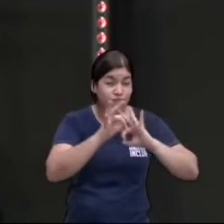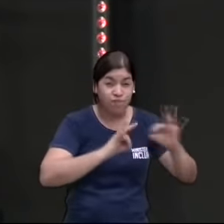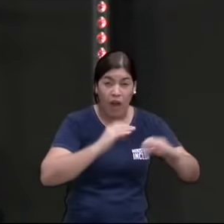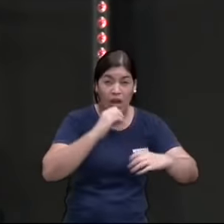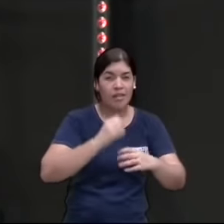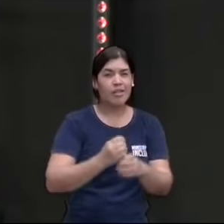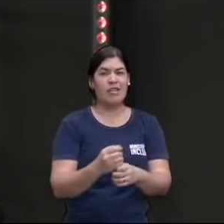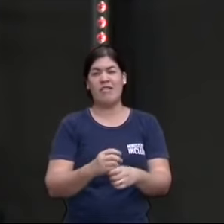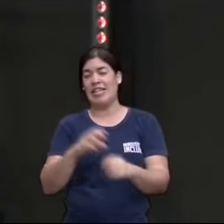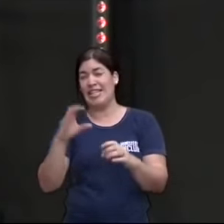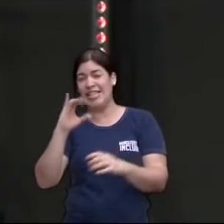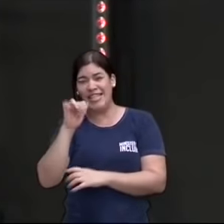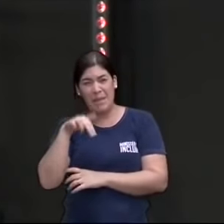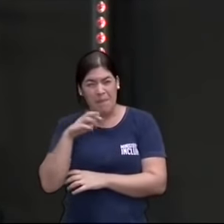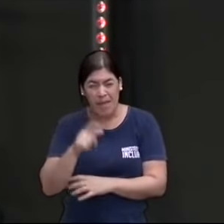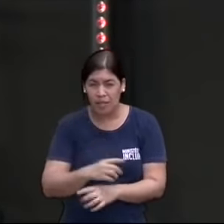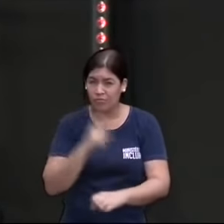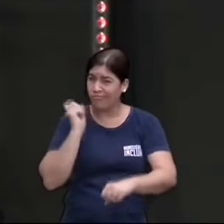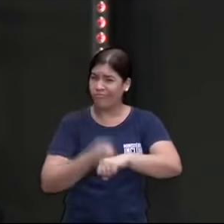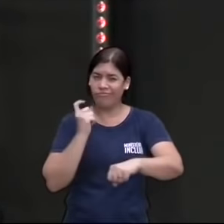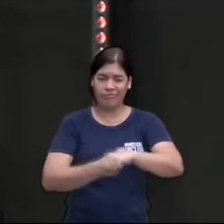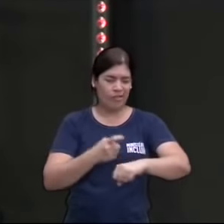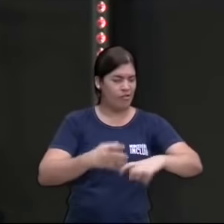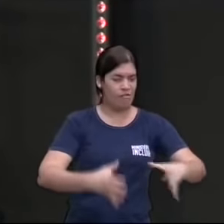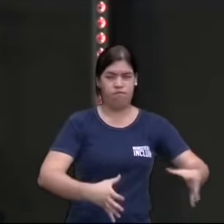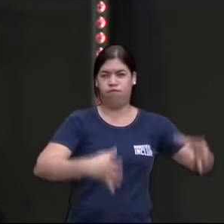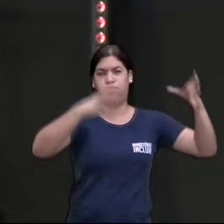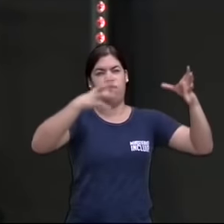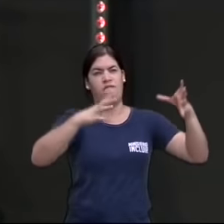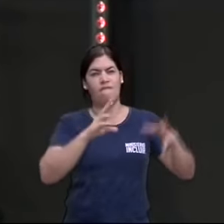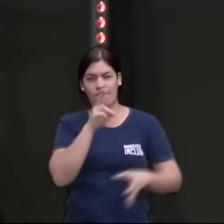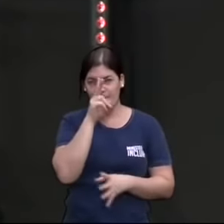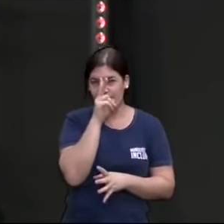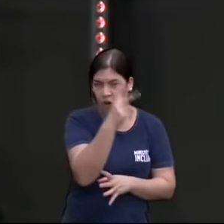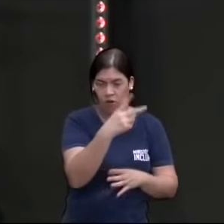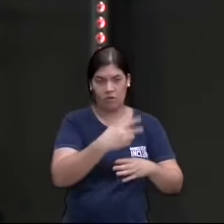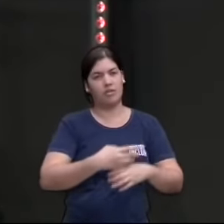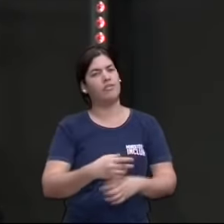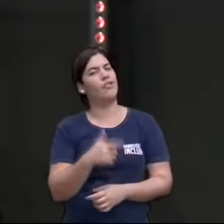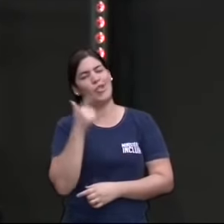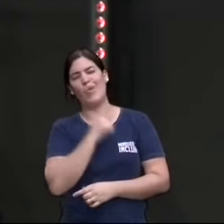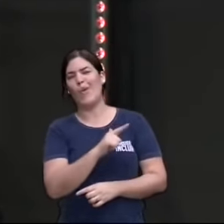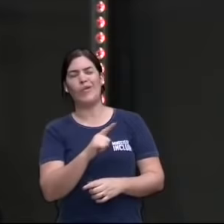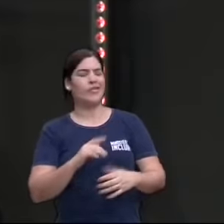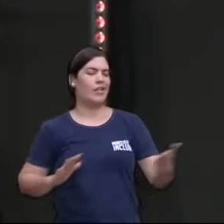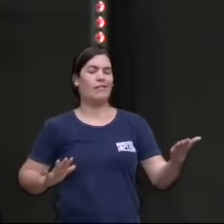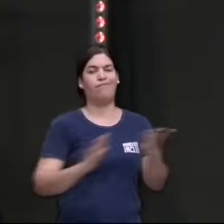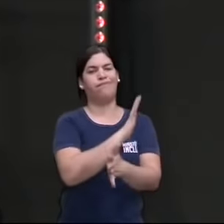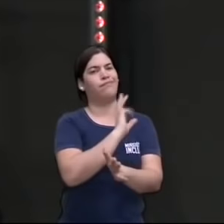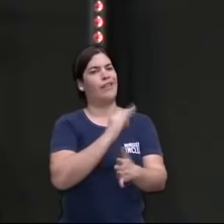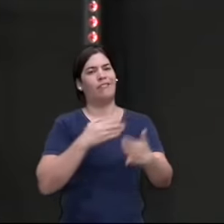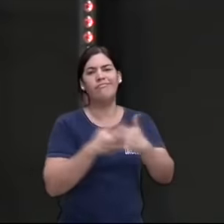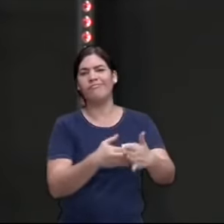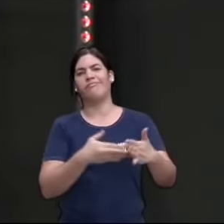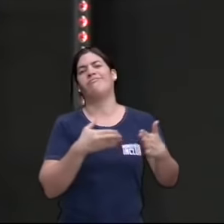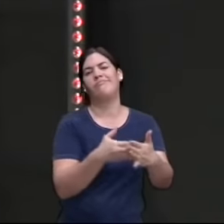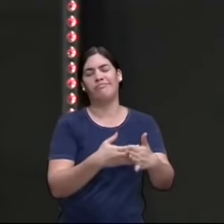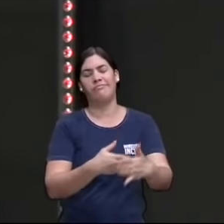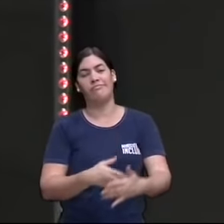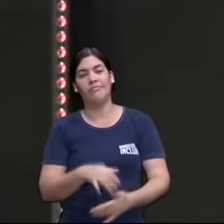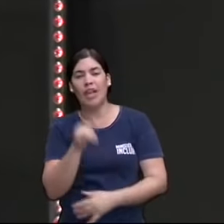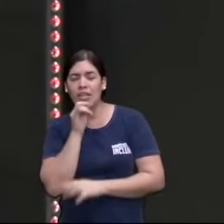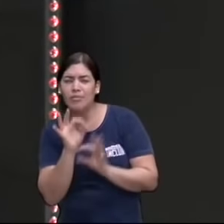concreto dessa largura e tudo. Meu irmão, para derrubar isso depois é difícil. Pastor, dá um exemplo simples. Você fala